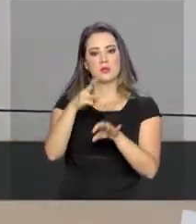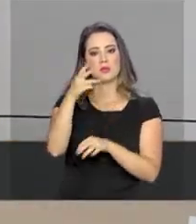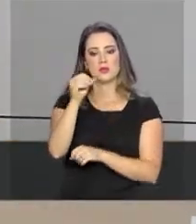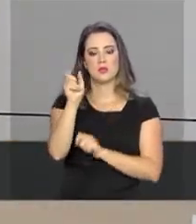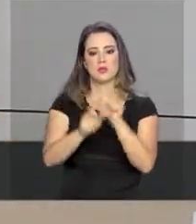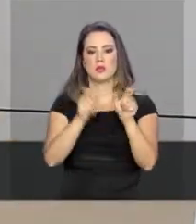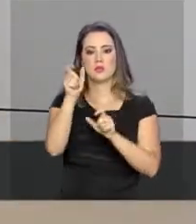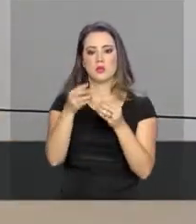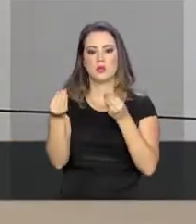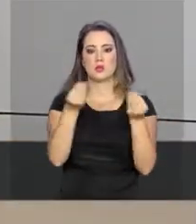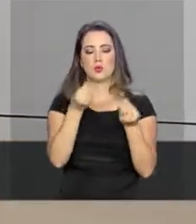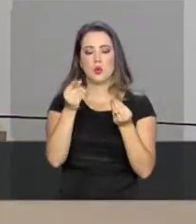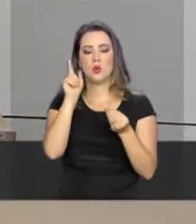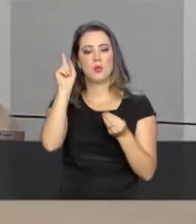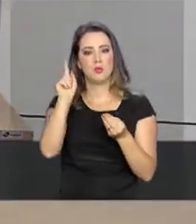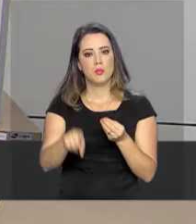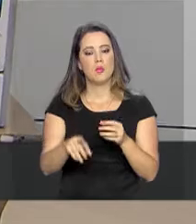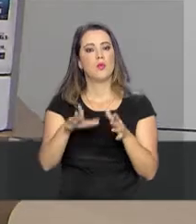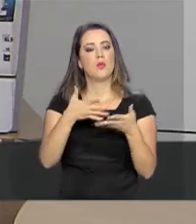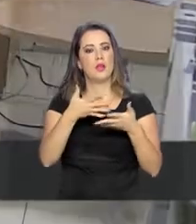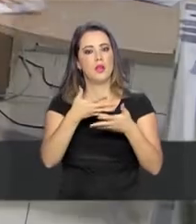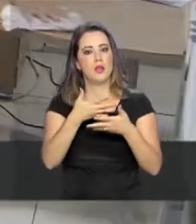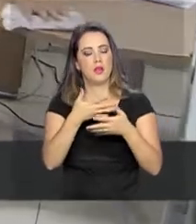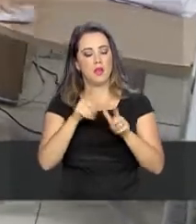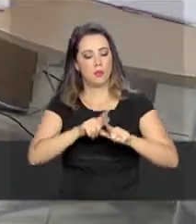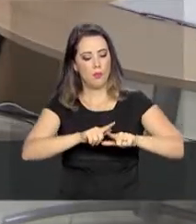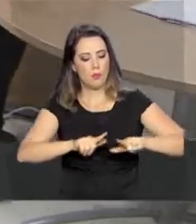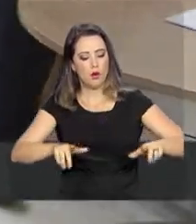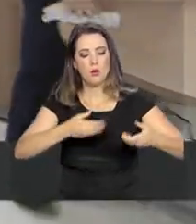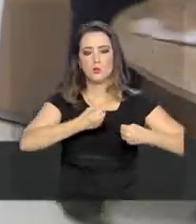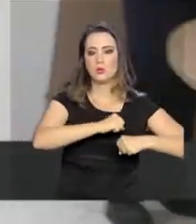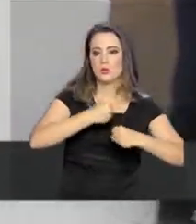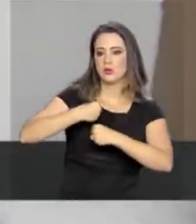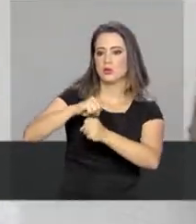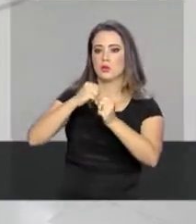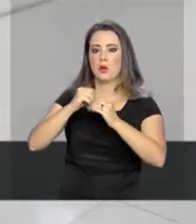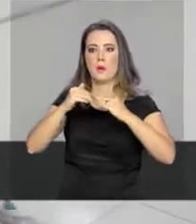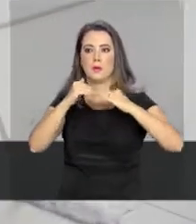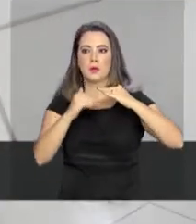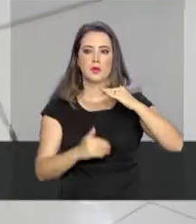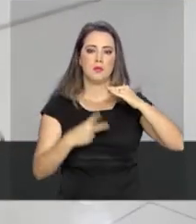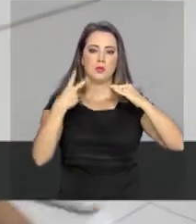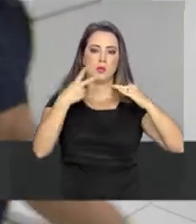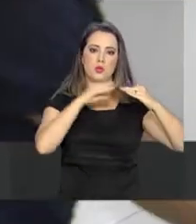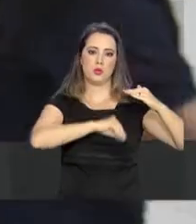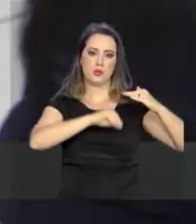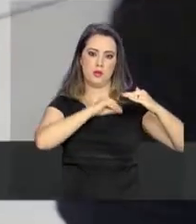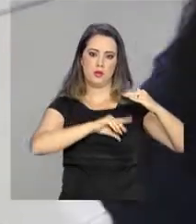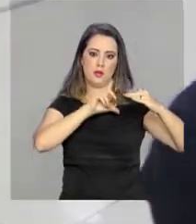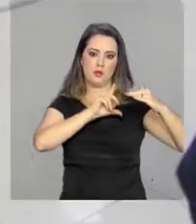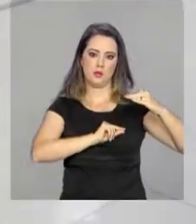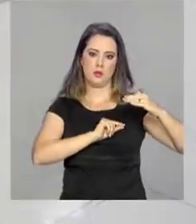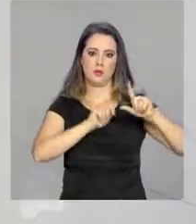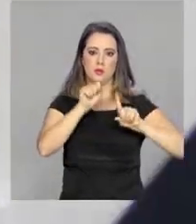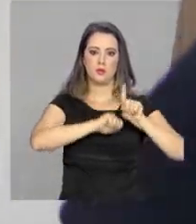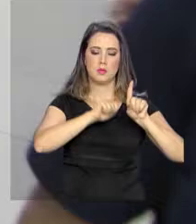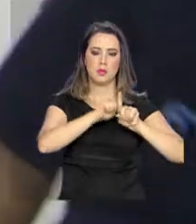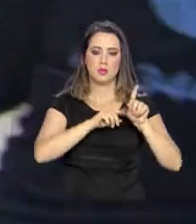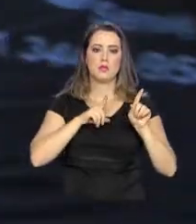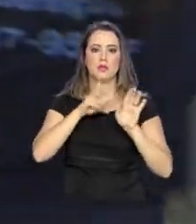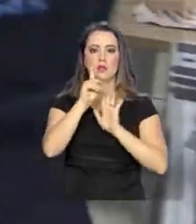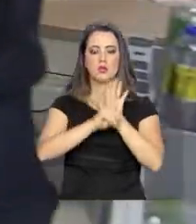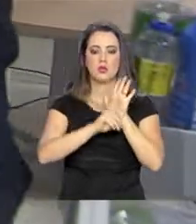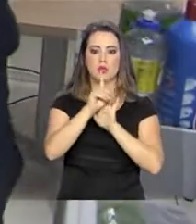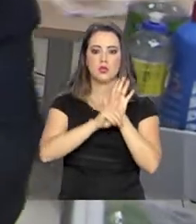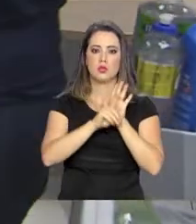sobre a limpeza em uma empresa pública pode receber menos de dois salários mínimos por mês ela tem direito ao abono salarial